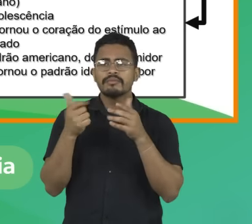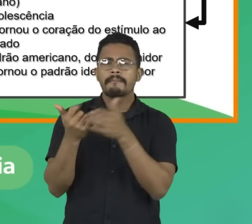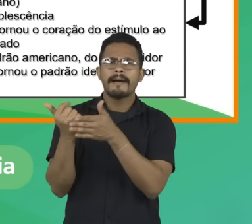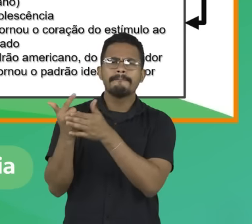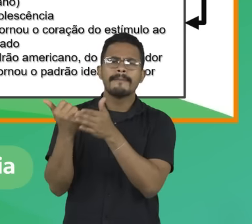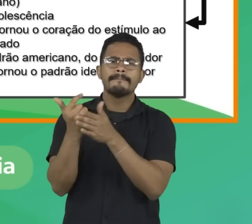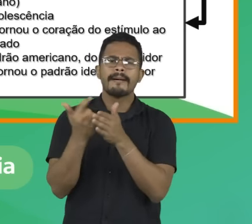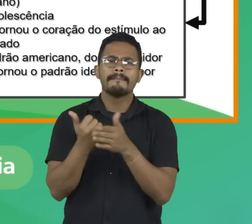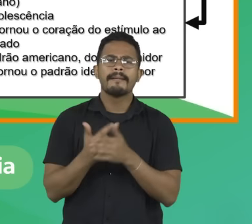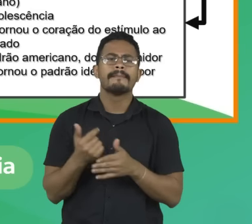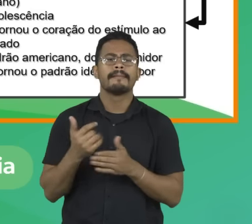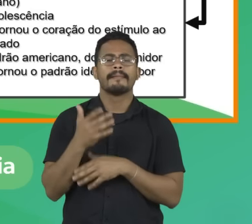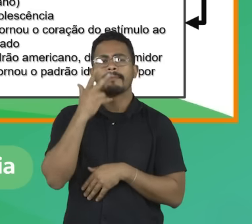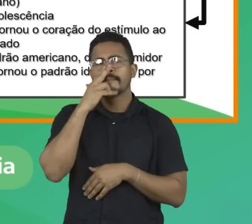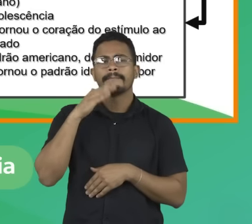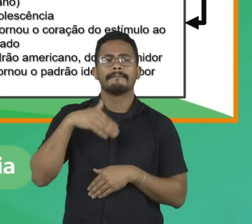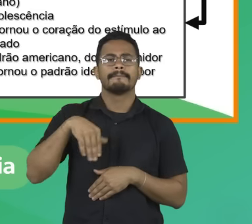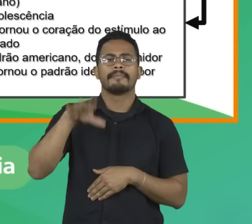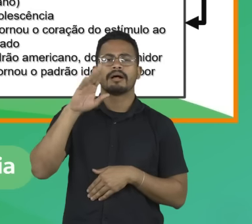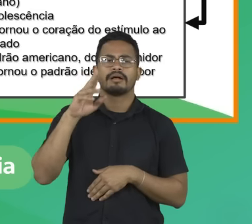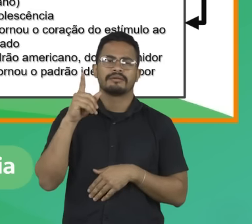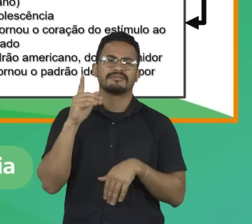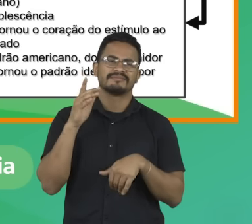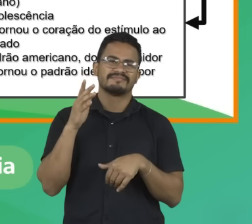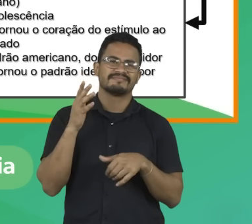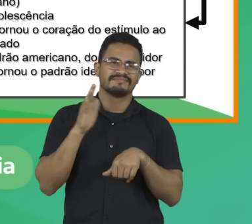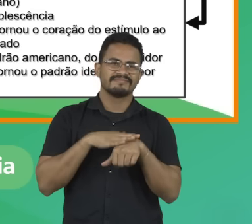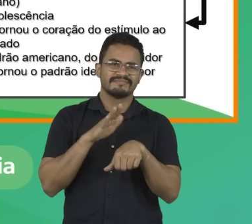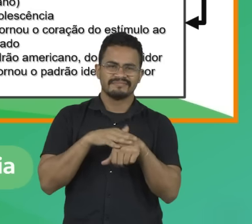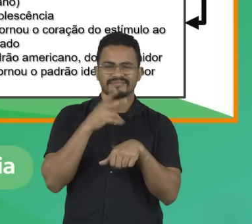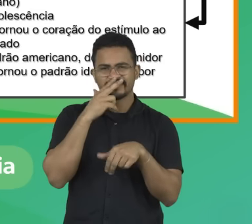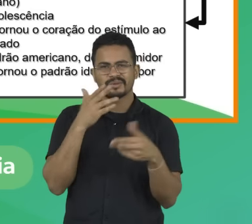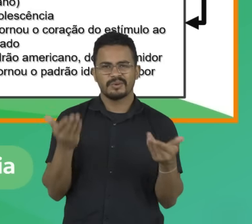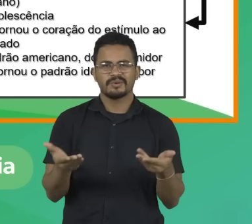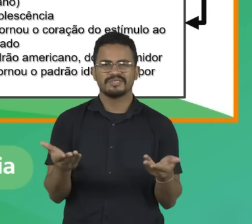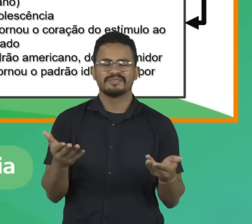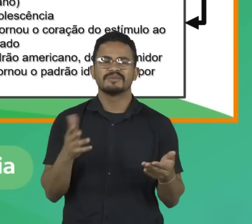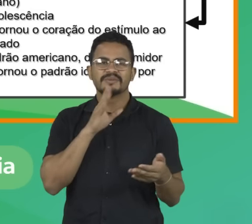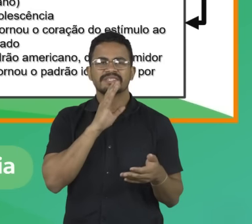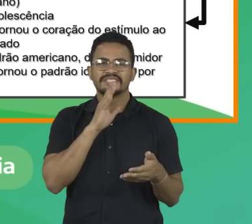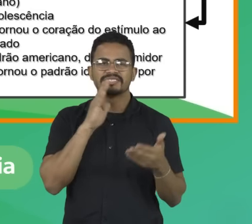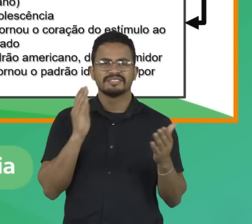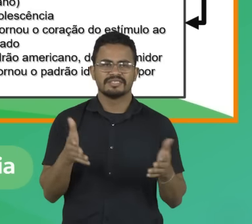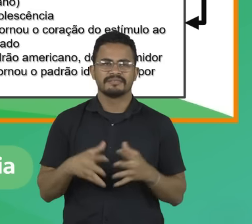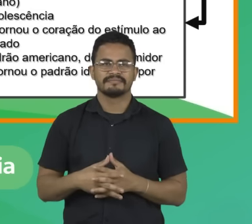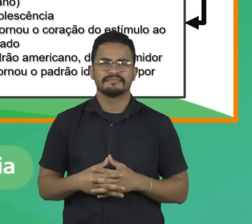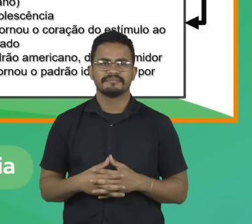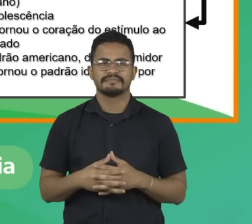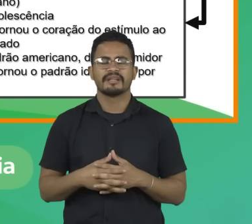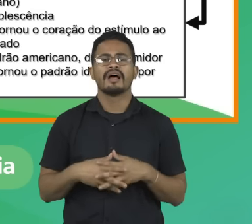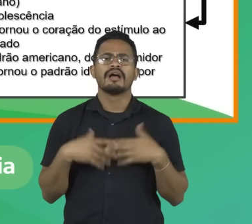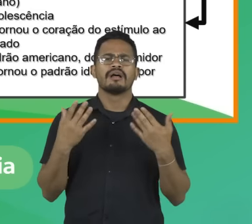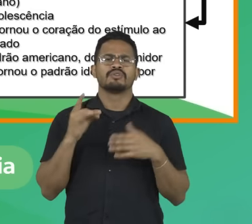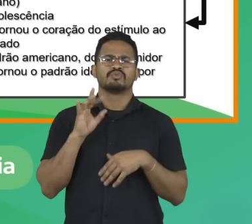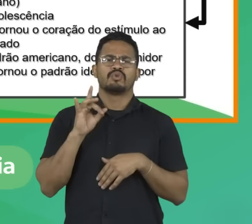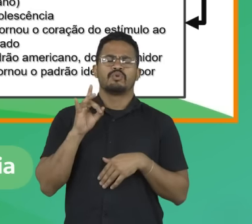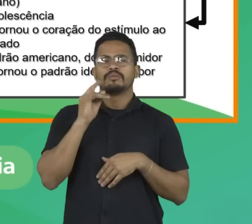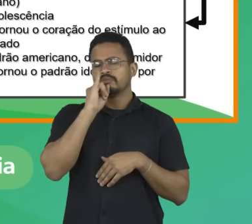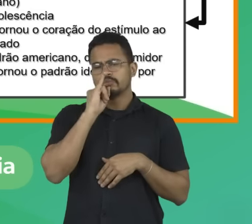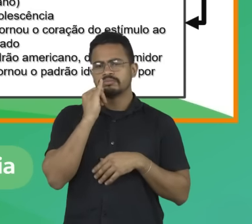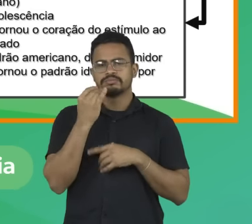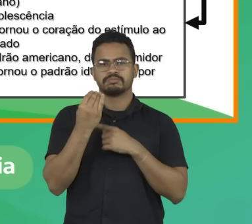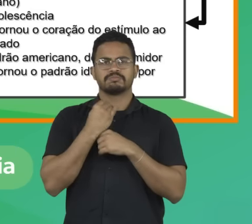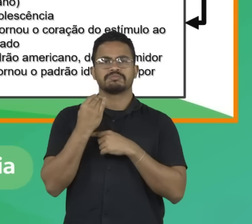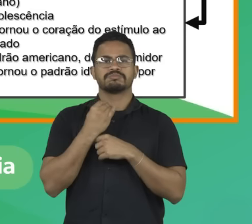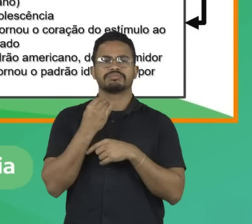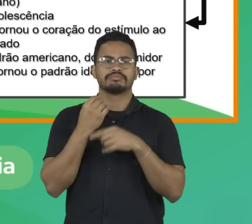se tornasse o consumismo que a gente conhece hoje e que deixasse de ser um benefício apenas temporário